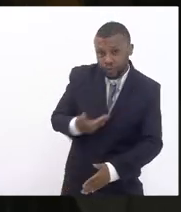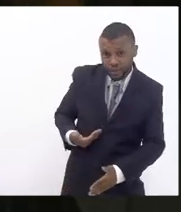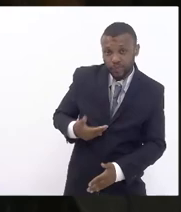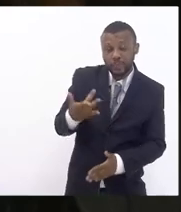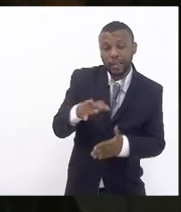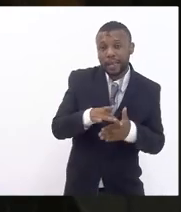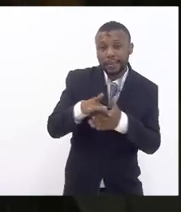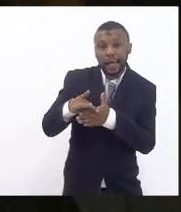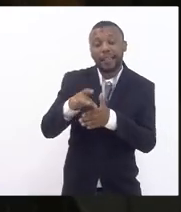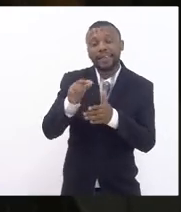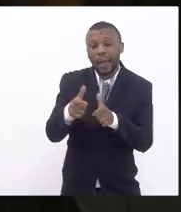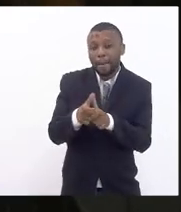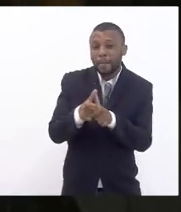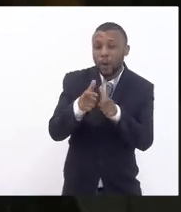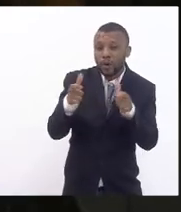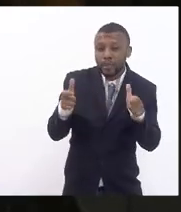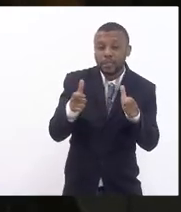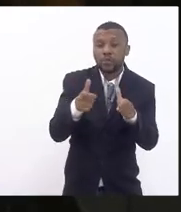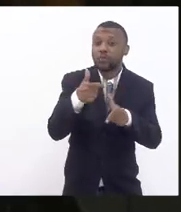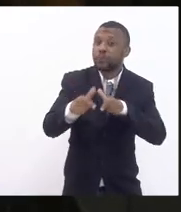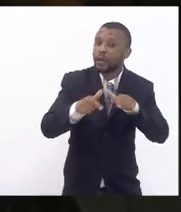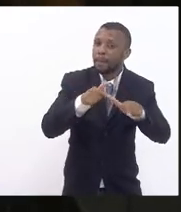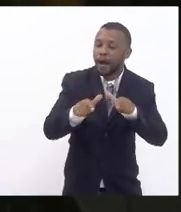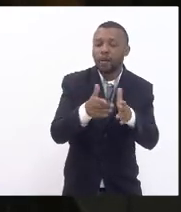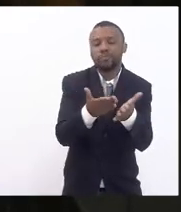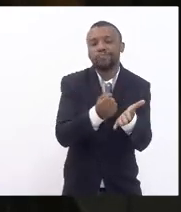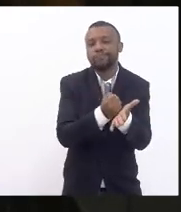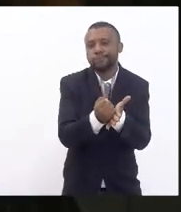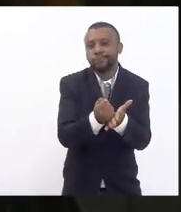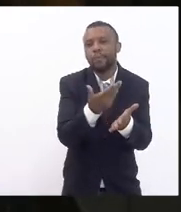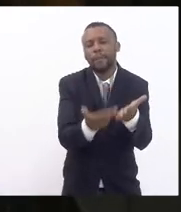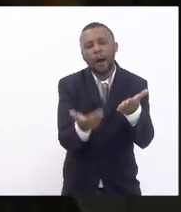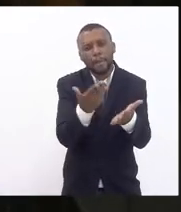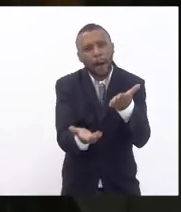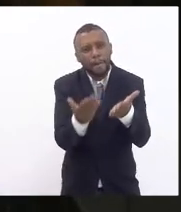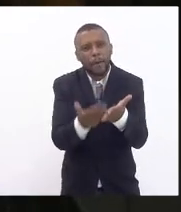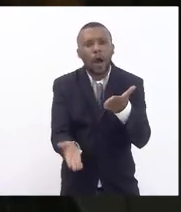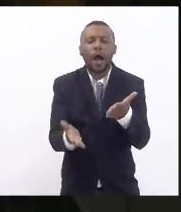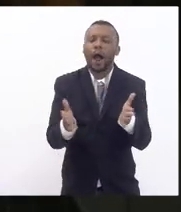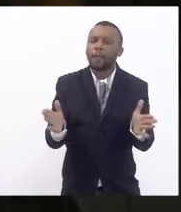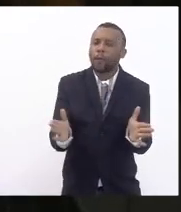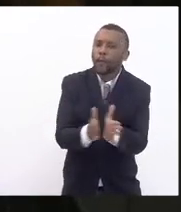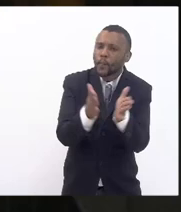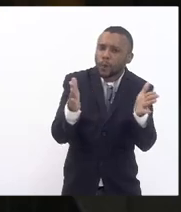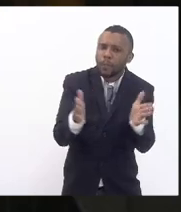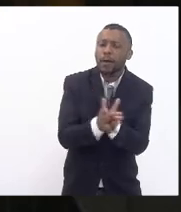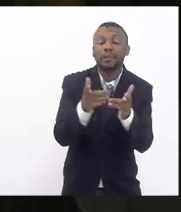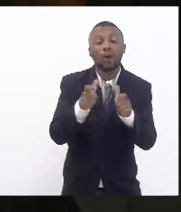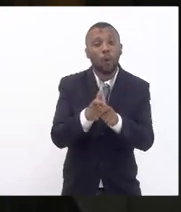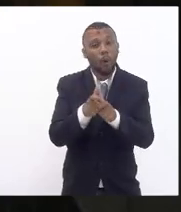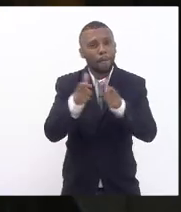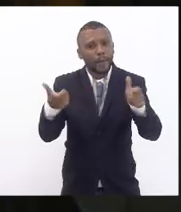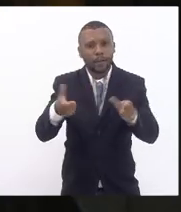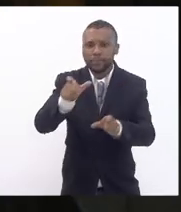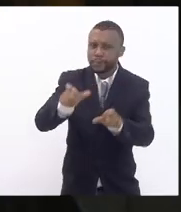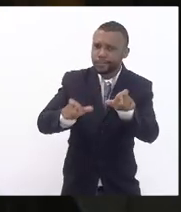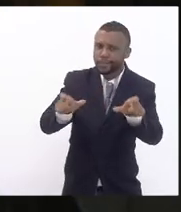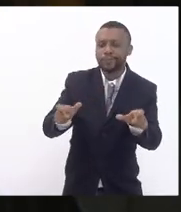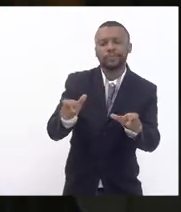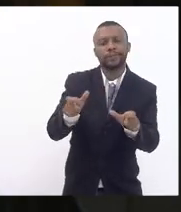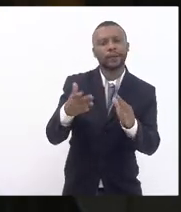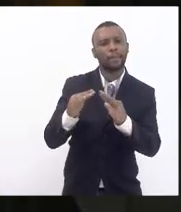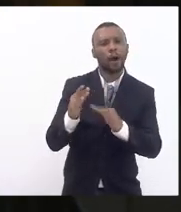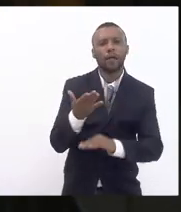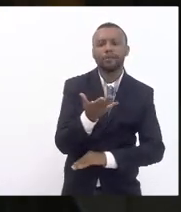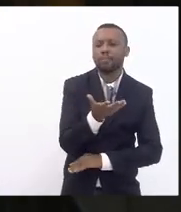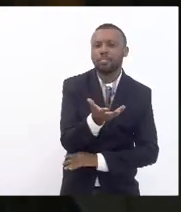perda de empregos com carteira assinada, o aumento da pobreza, da miséria, da população em situação de rua, e a gente não pode admitir um